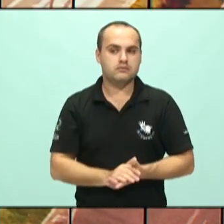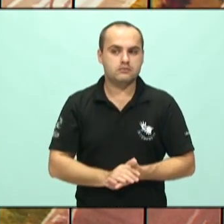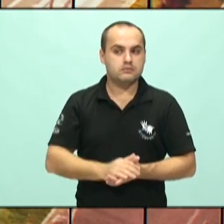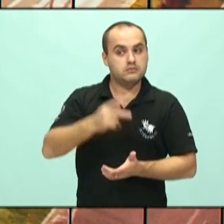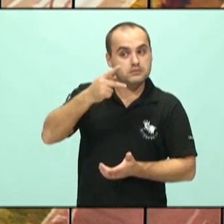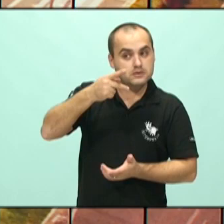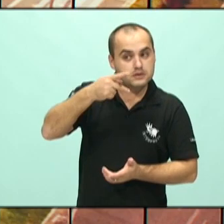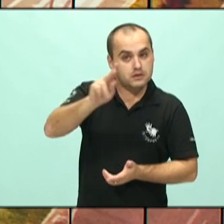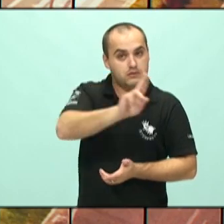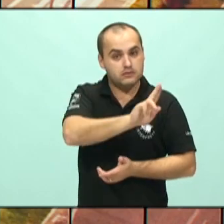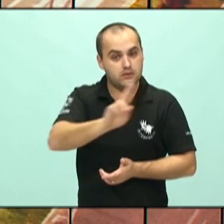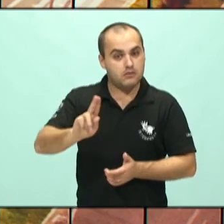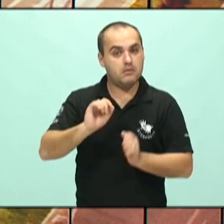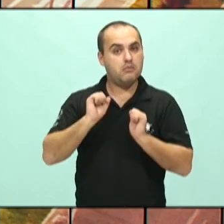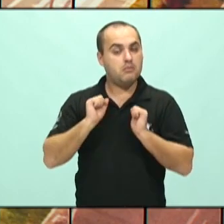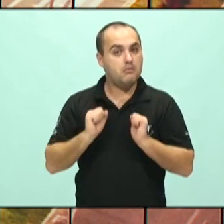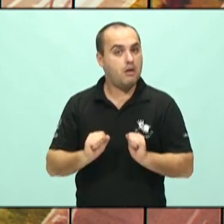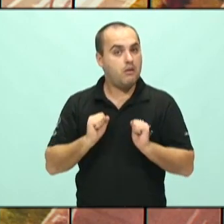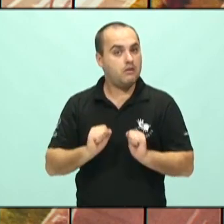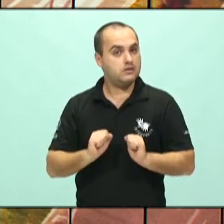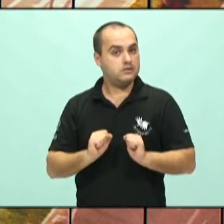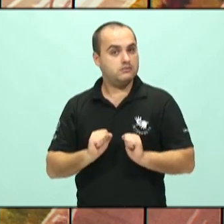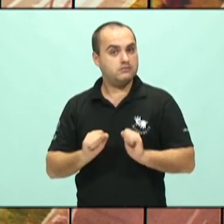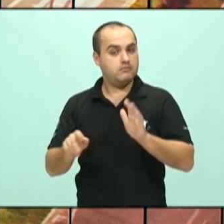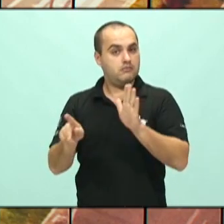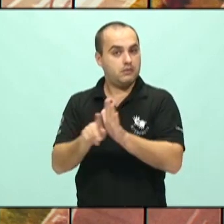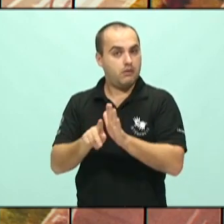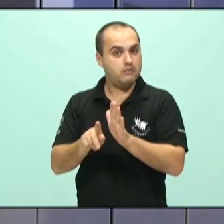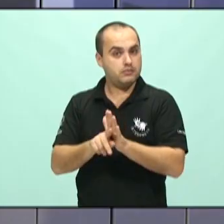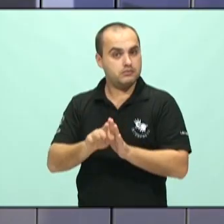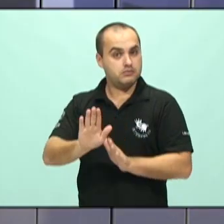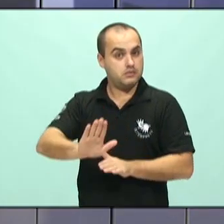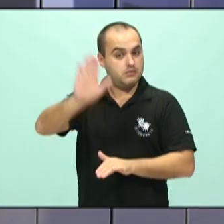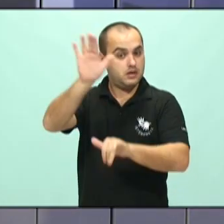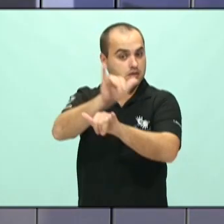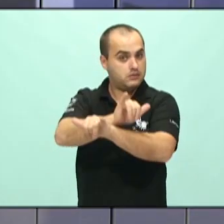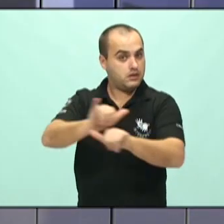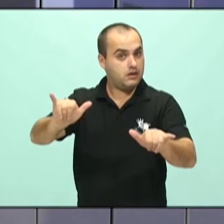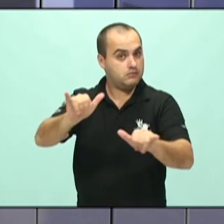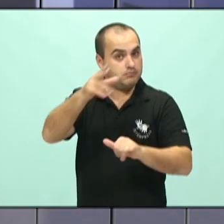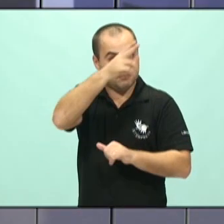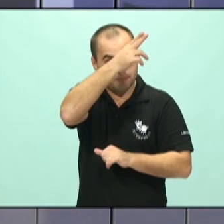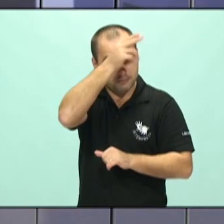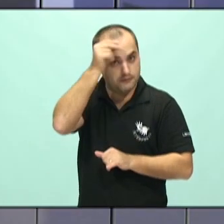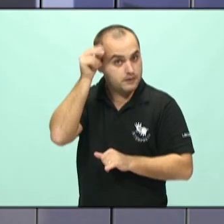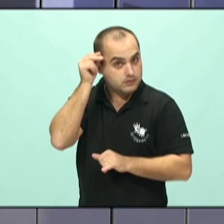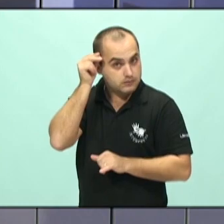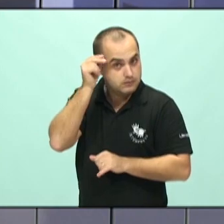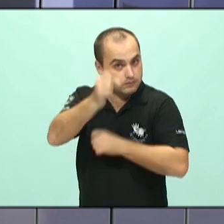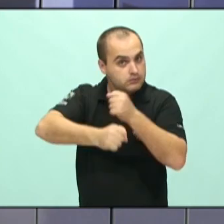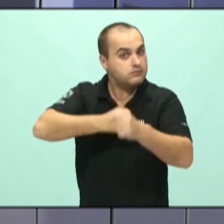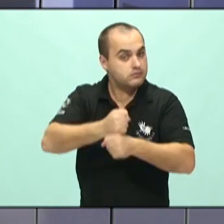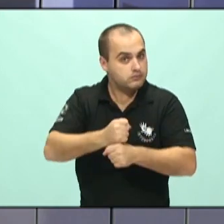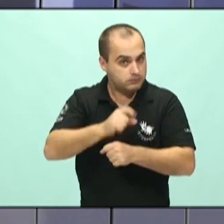nome poderá estar ao dispor para disputar uma eleição majoritária do próximo ano. O senhor responde do próximo bloco? Claro que